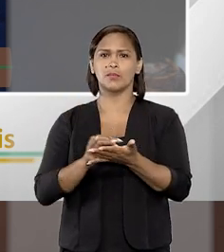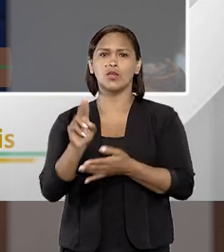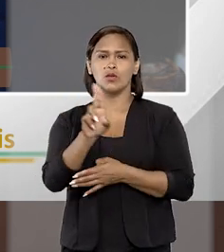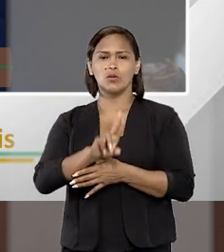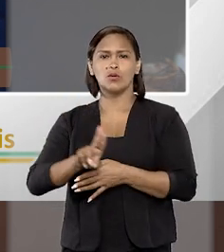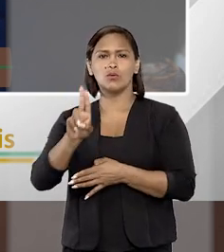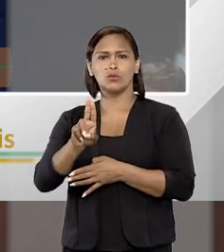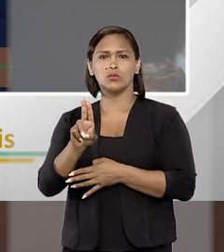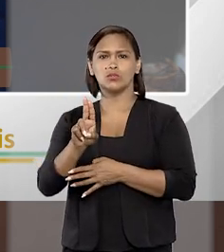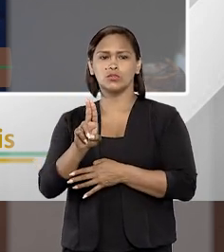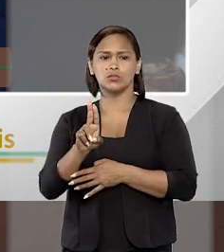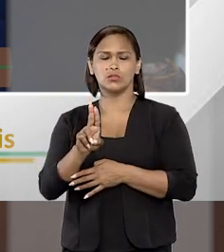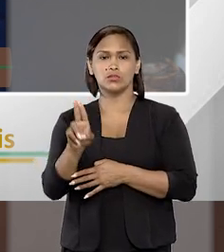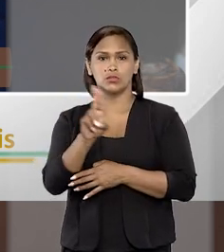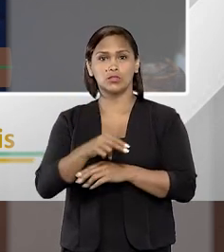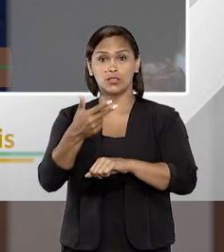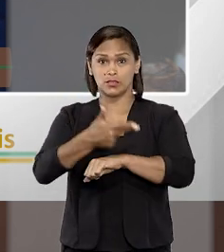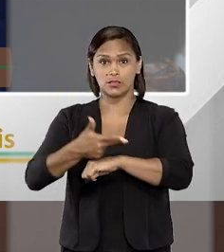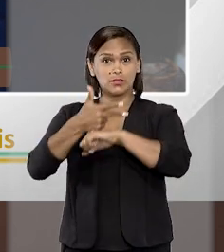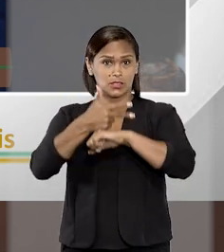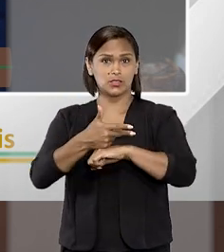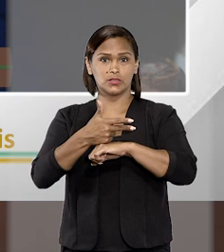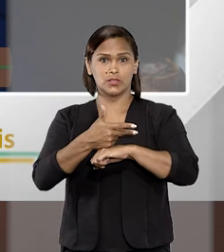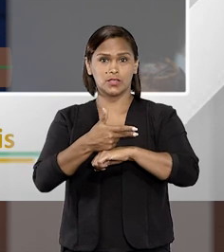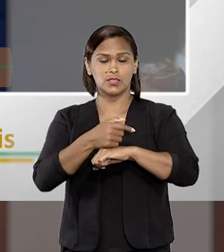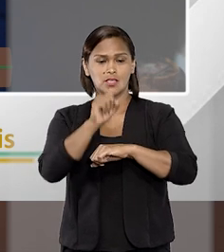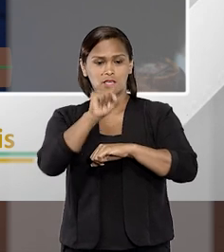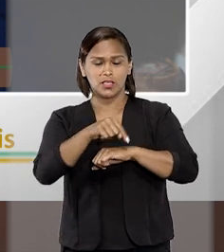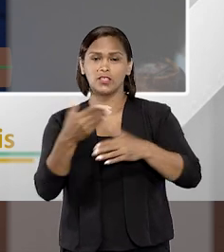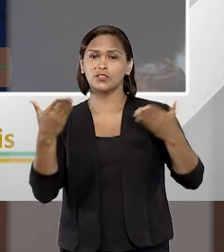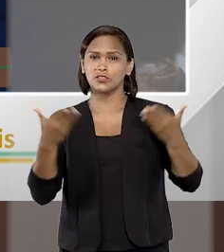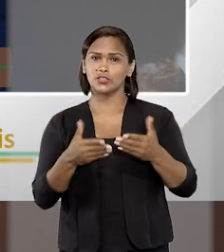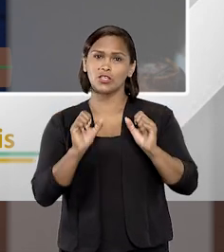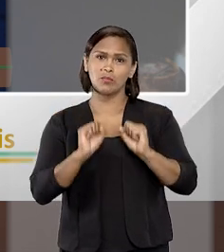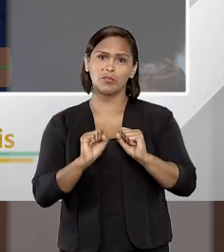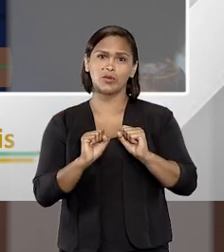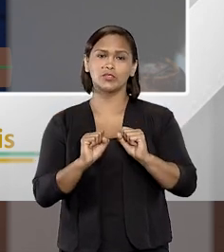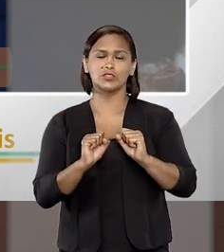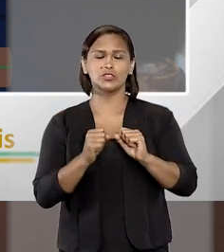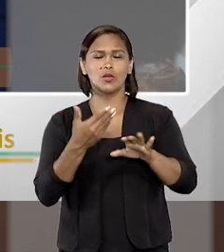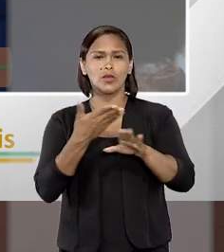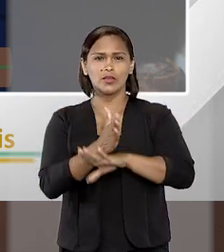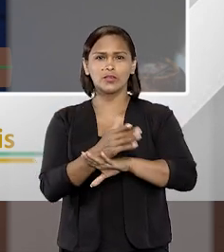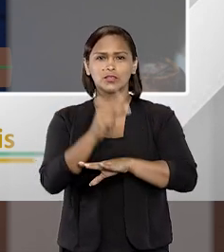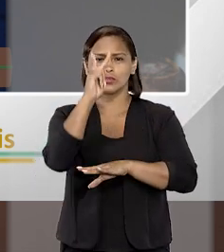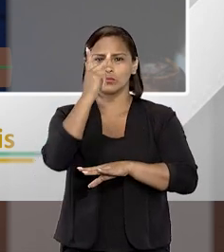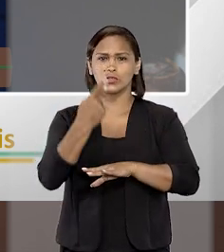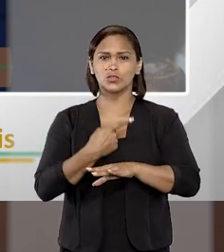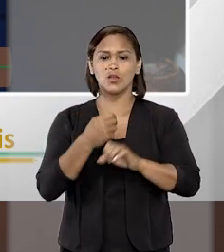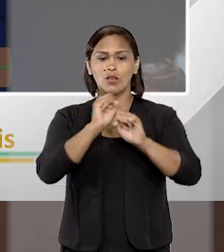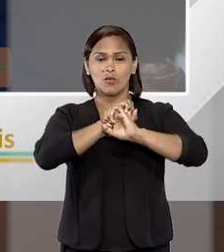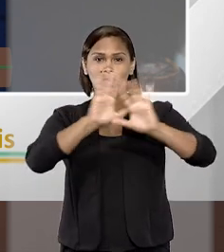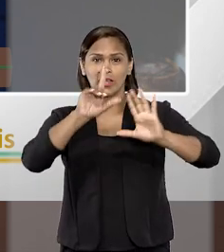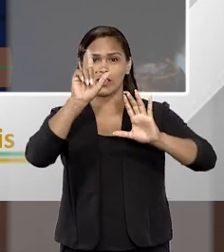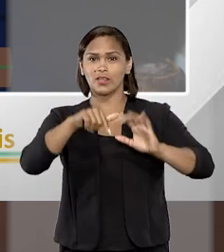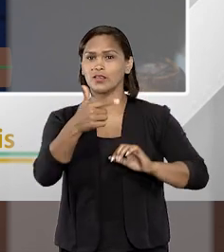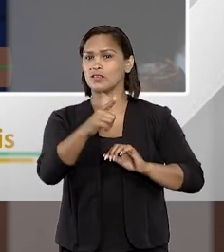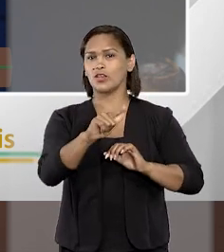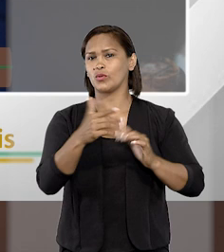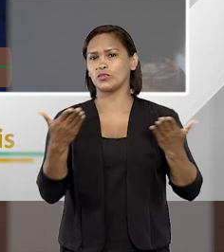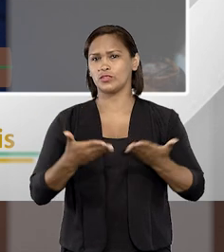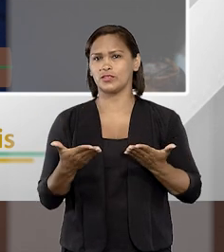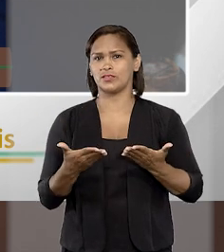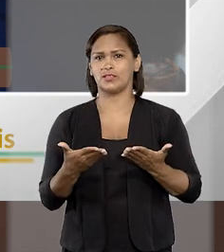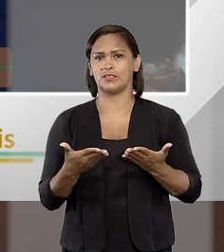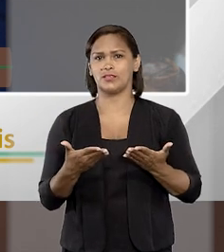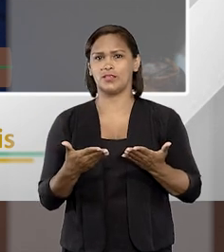da das gravações isso já dá pelo menos ao ato de reconhecimento uma transparência que ele não tem